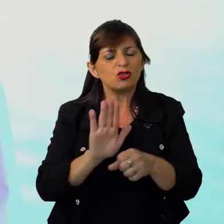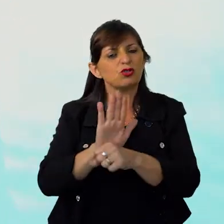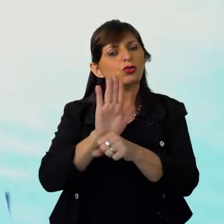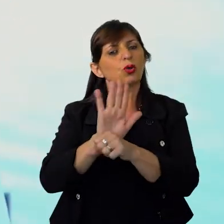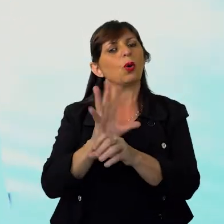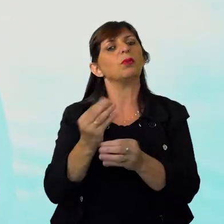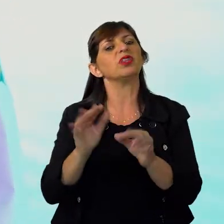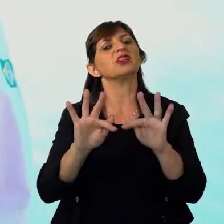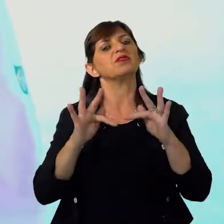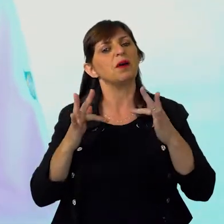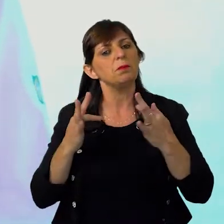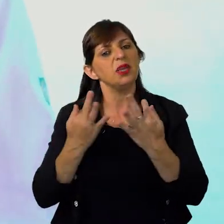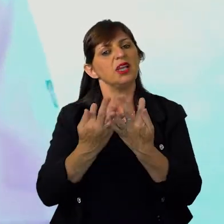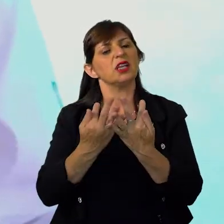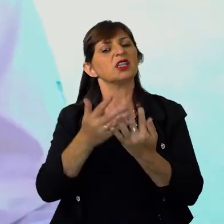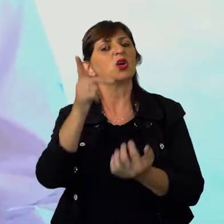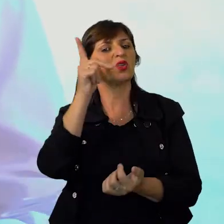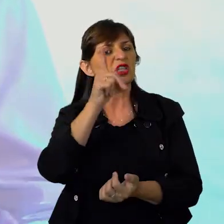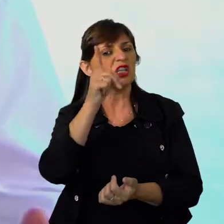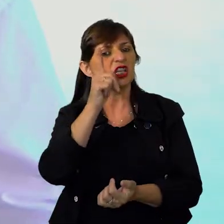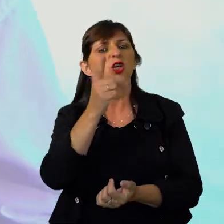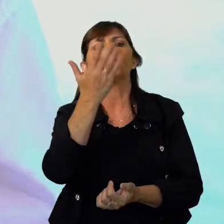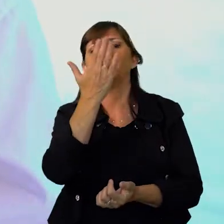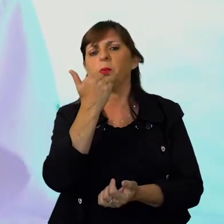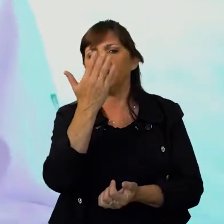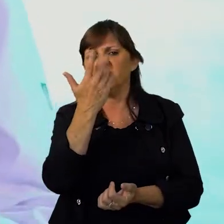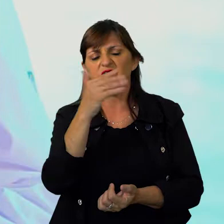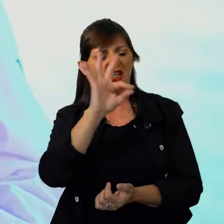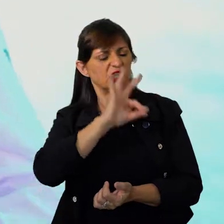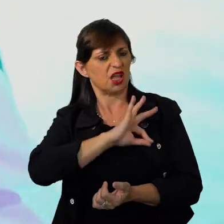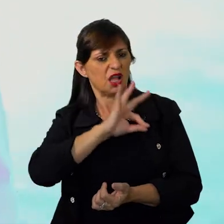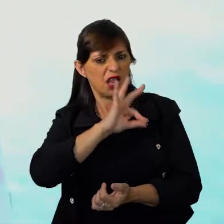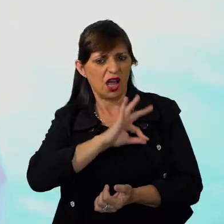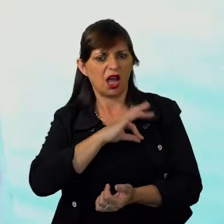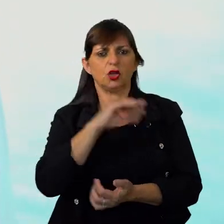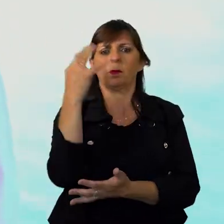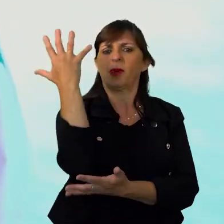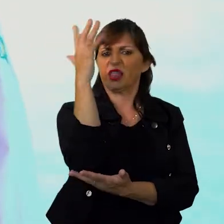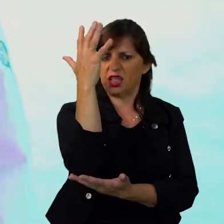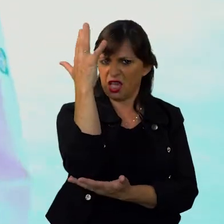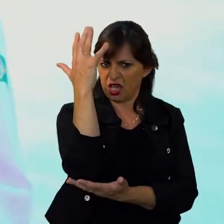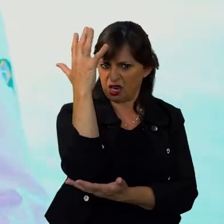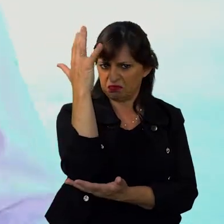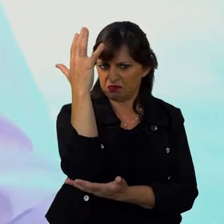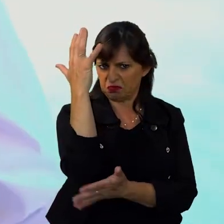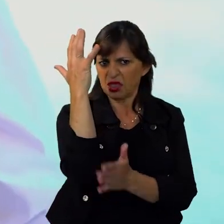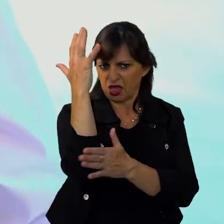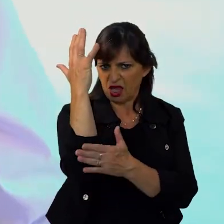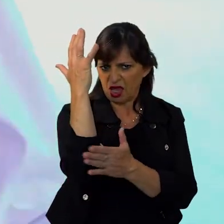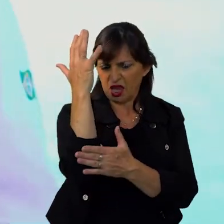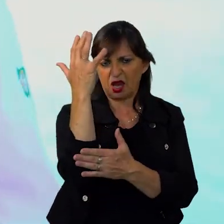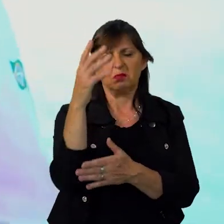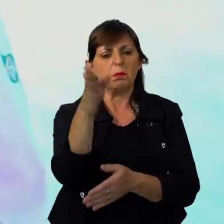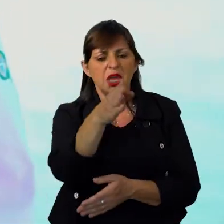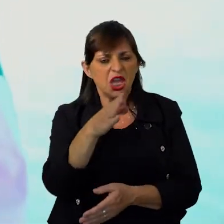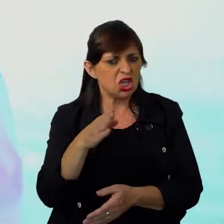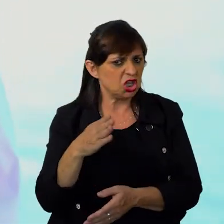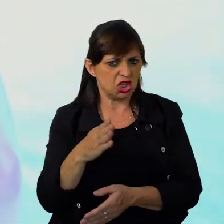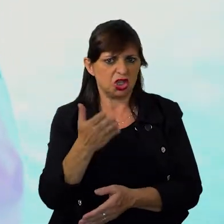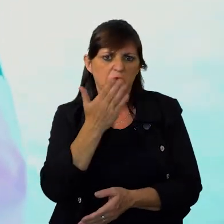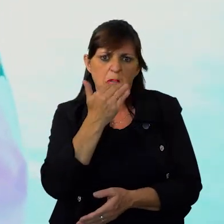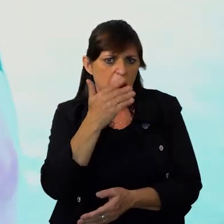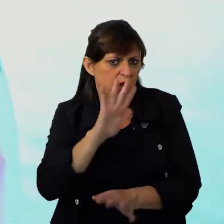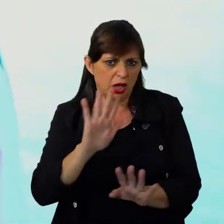ou seja na pesca Ou seja no transporte de madeiras de produtos ou seja na própria água que é extraída